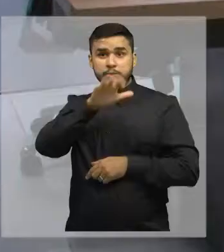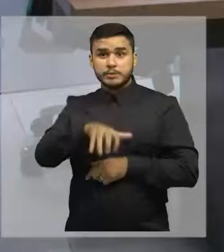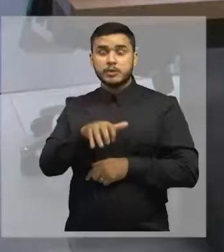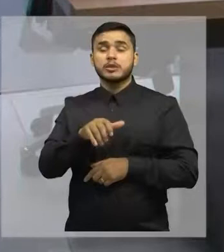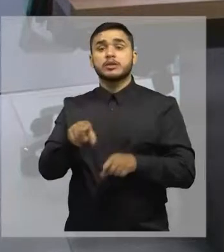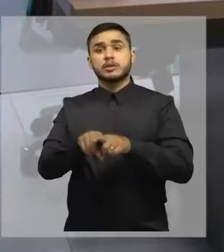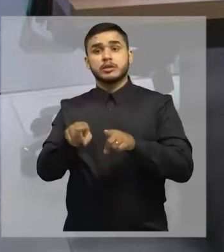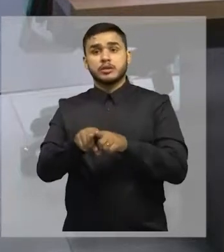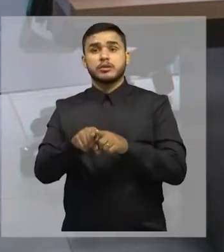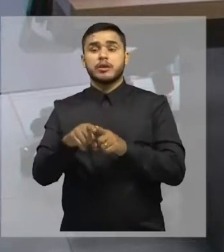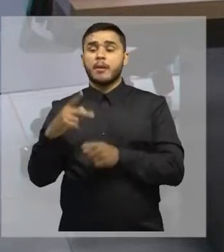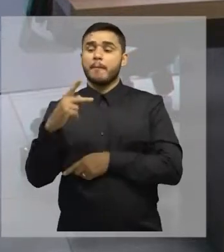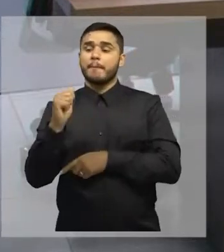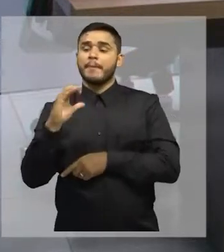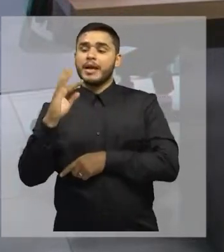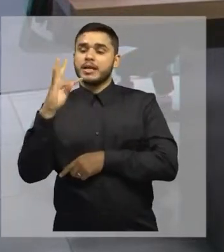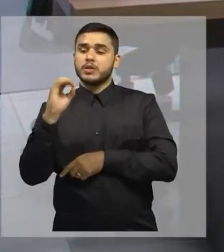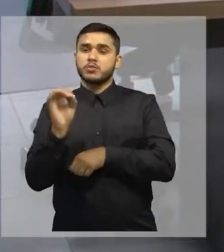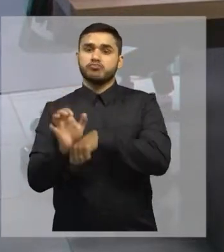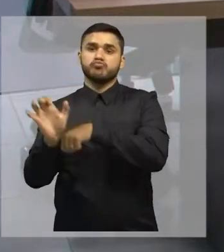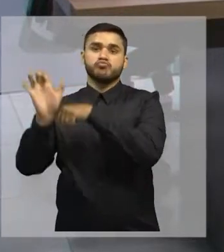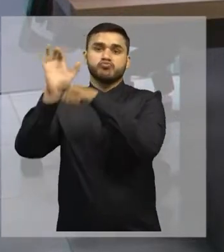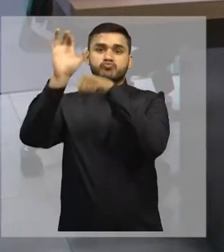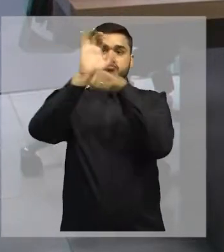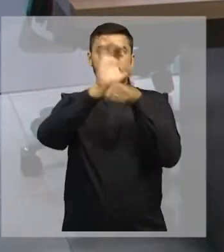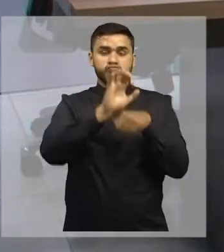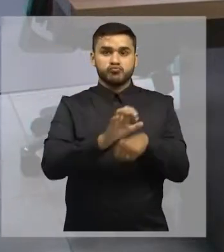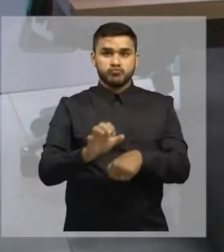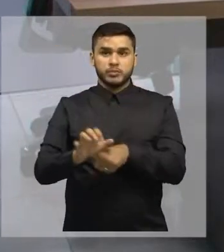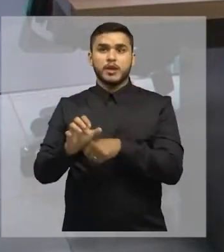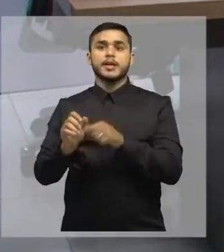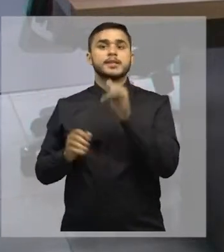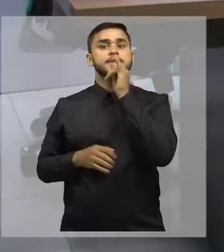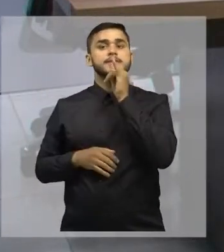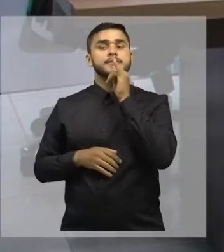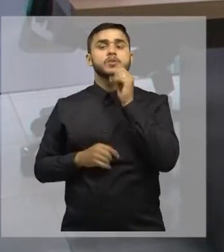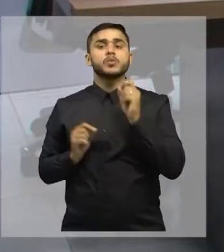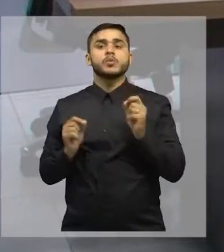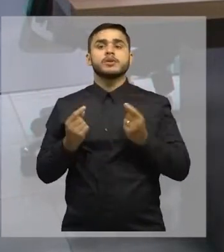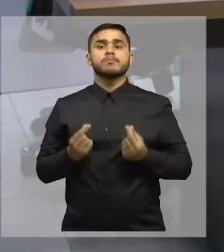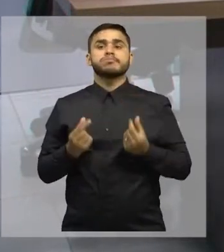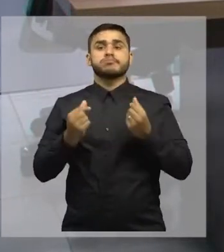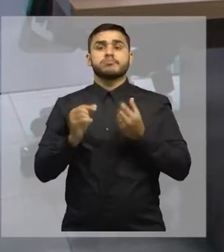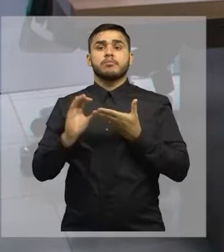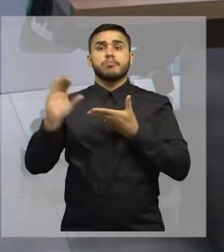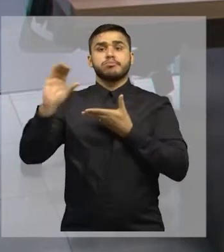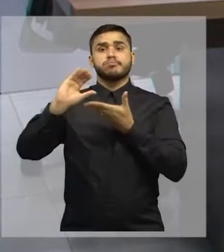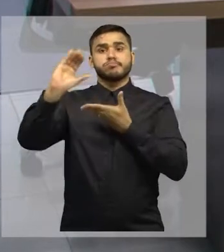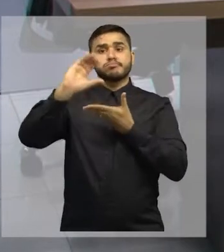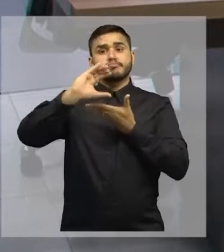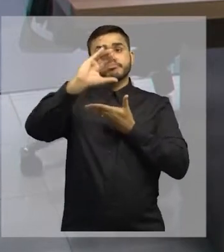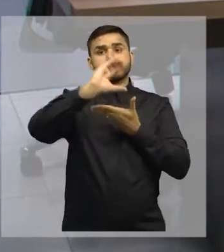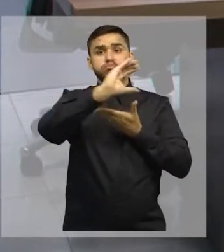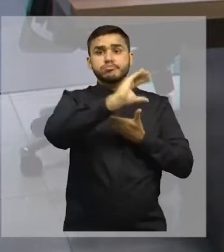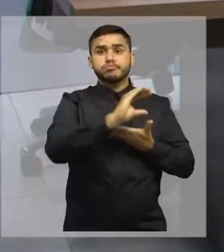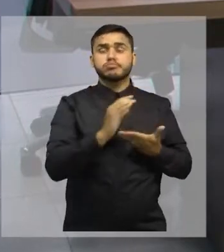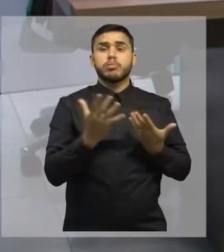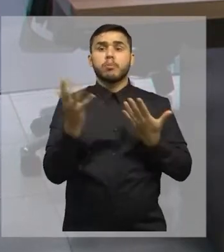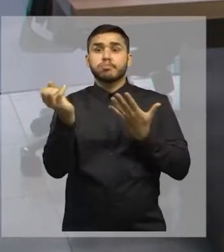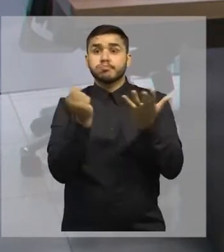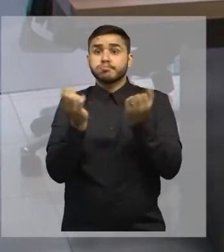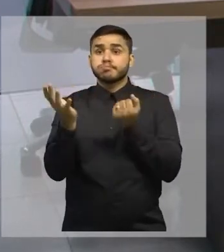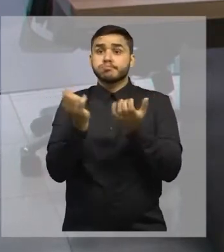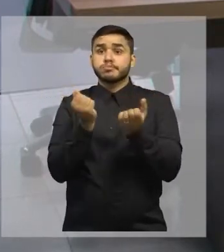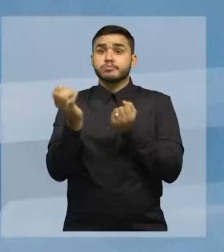de uma forma reducionista quando olha-se apenas pelo lado da distribuição dos tributos, na forma de arrecadação. Quando,